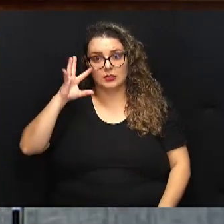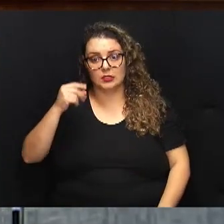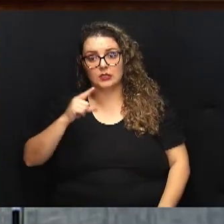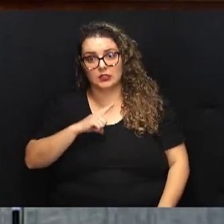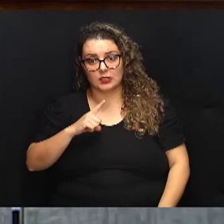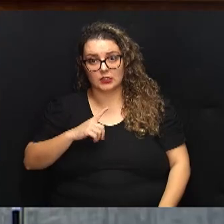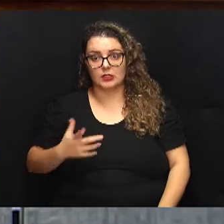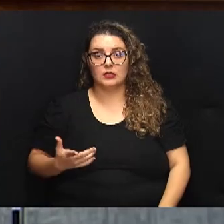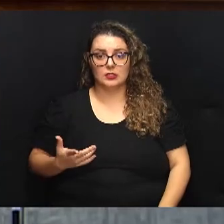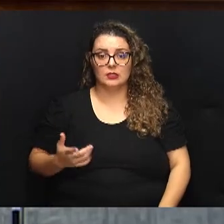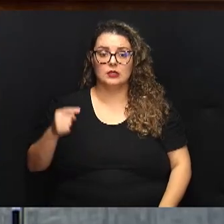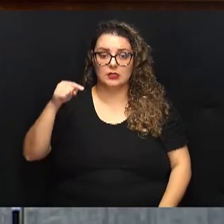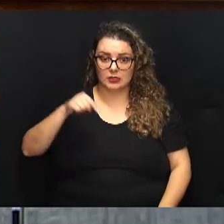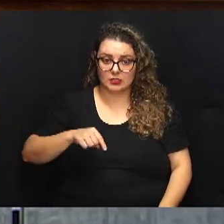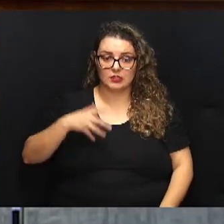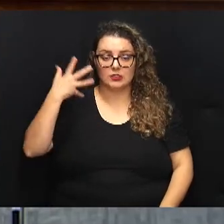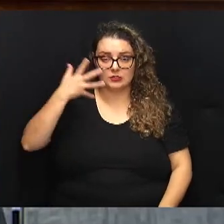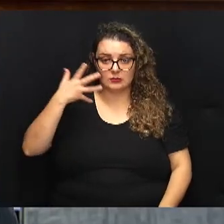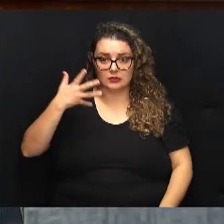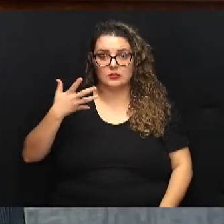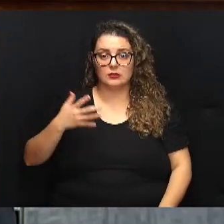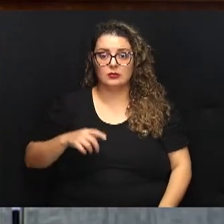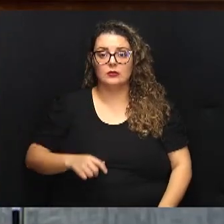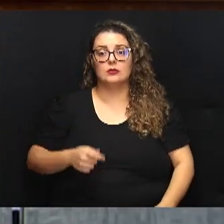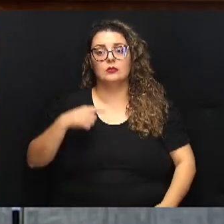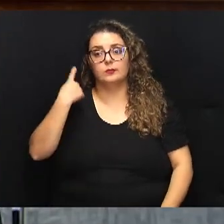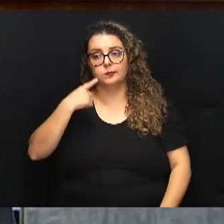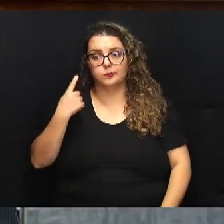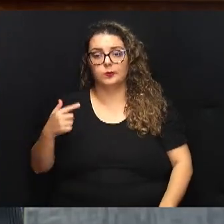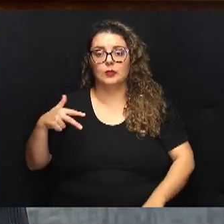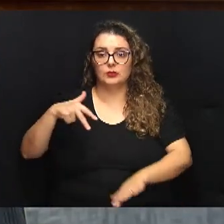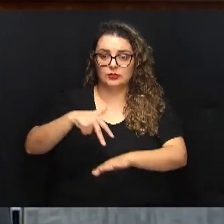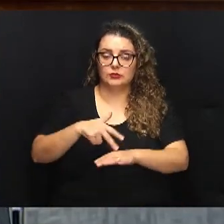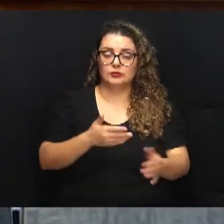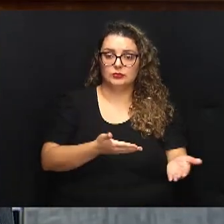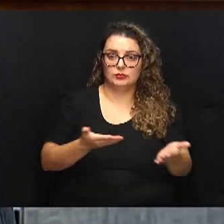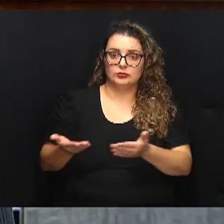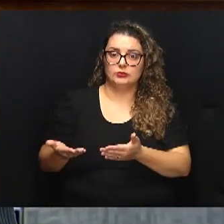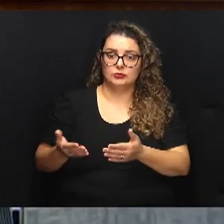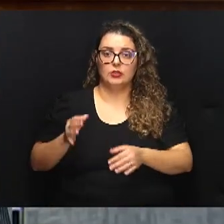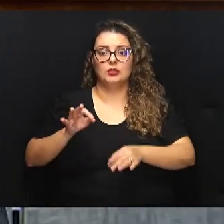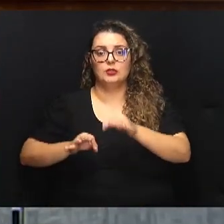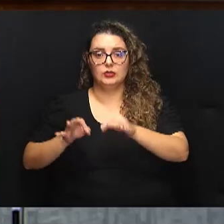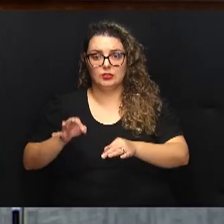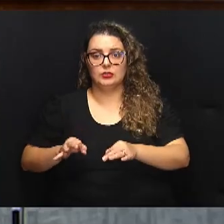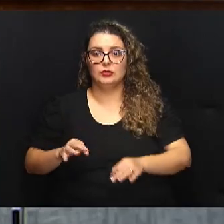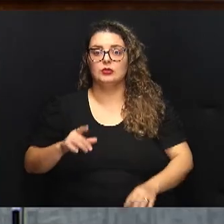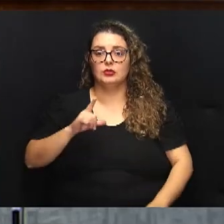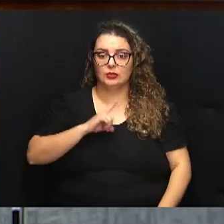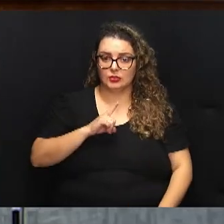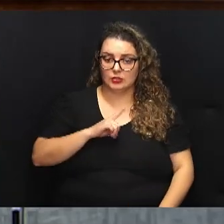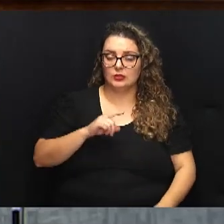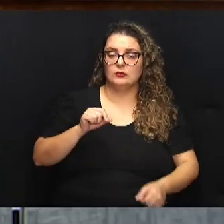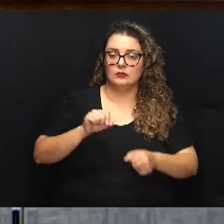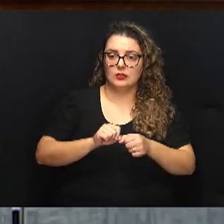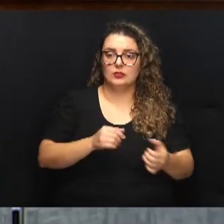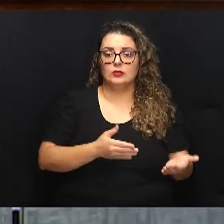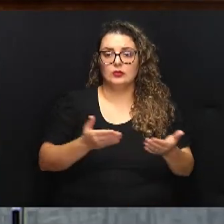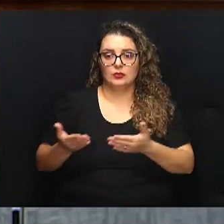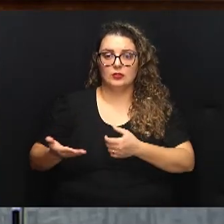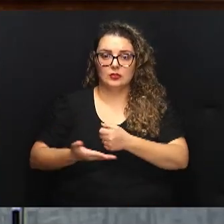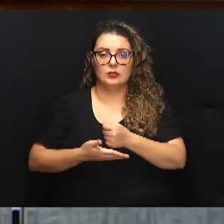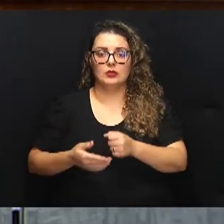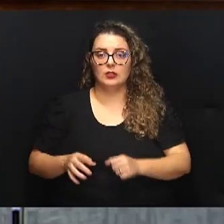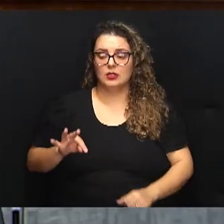e através dessa palestra que a advogada veio fazer, da apresentação jurídica que ela fez baseado em